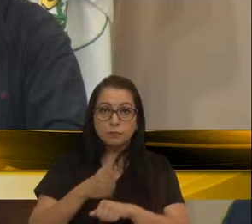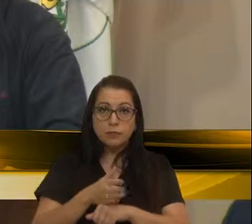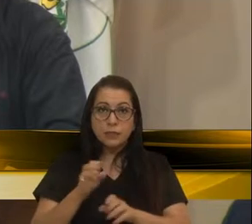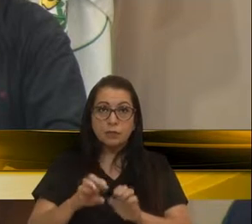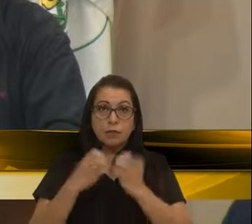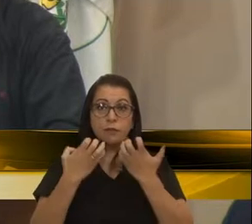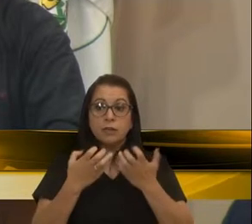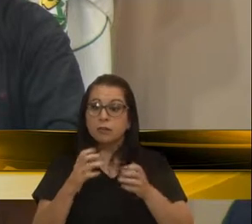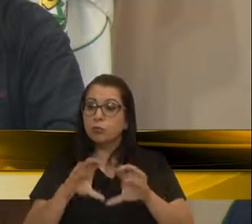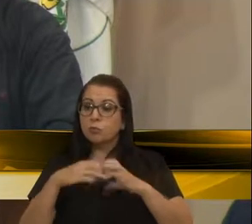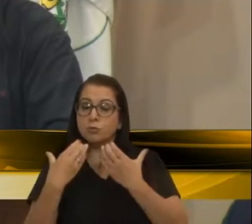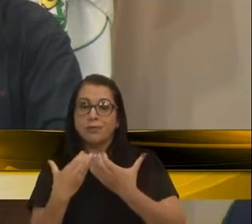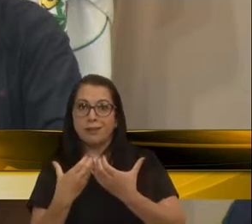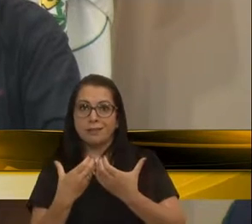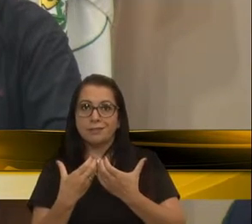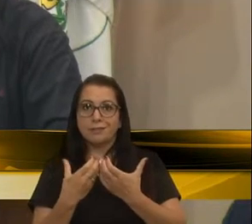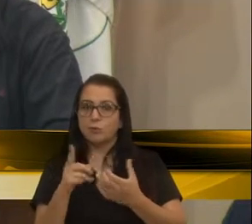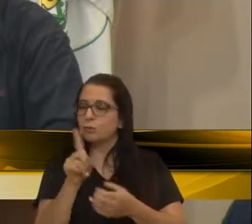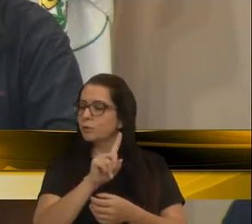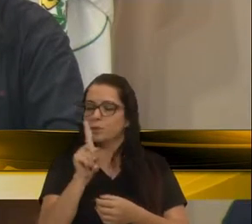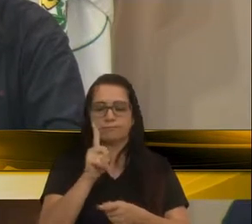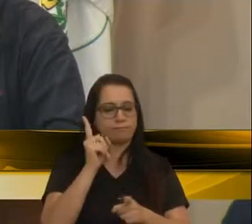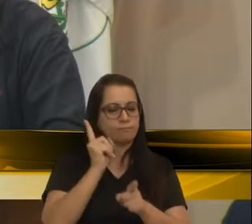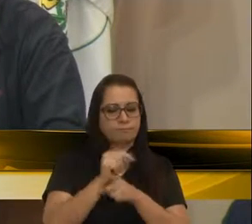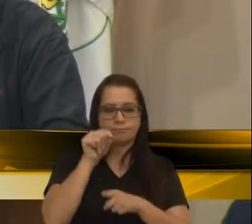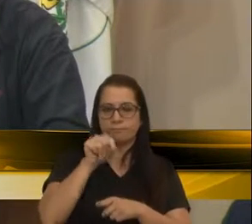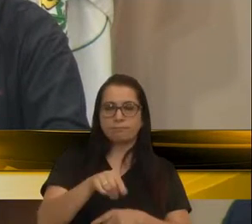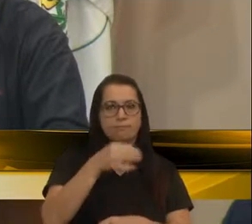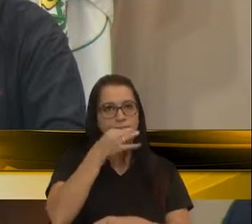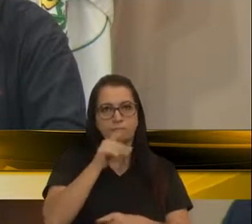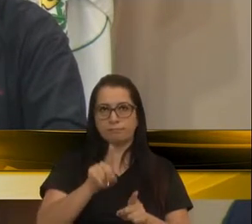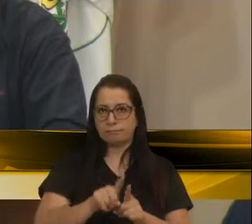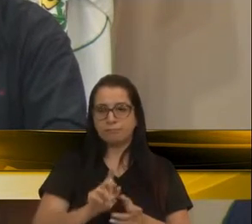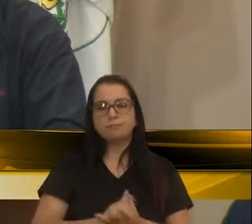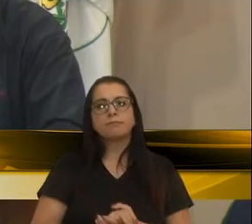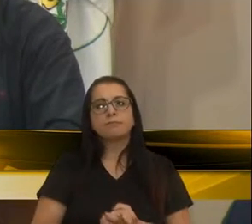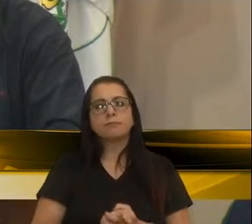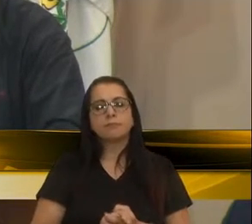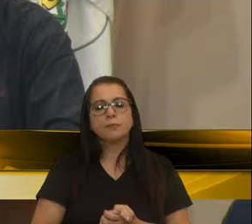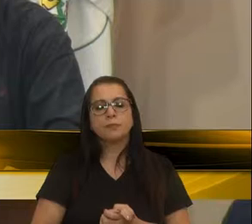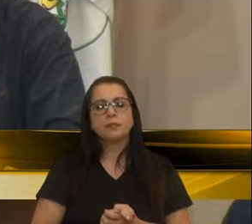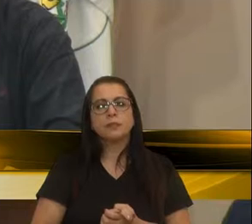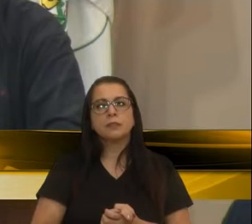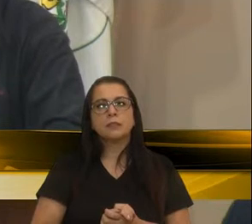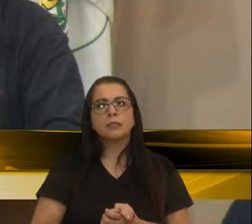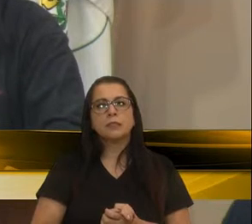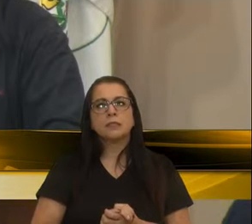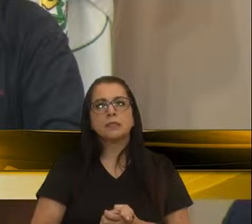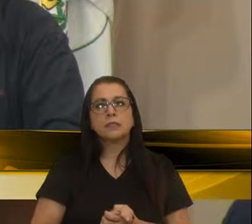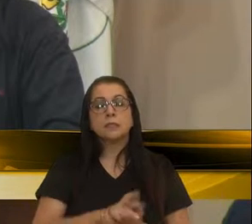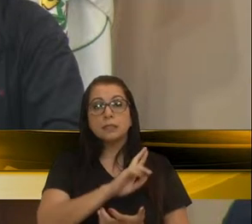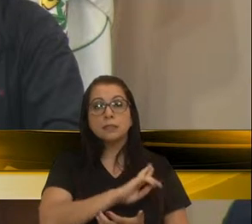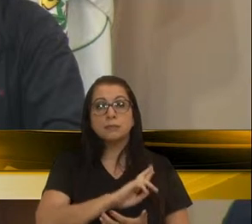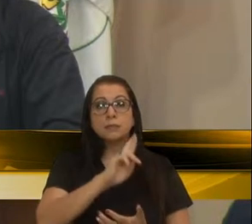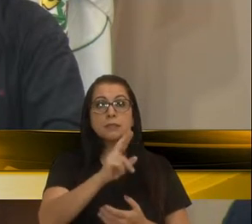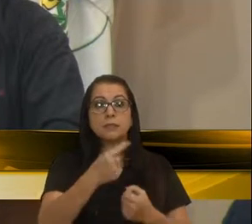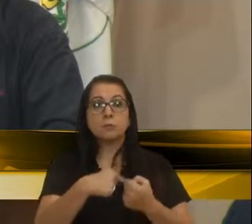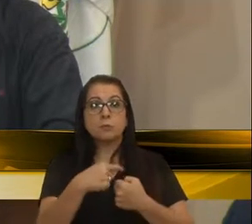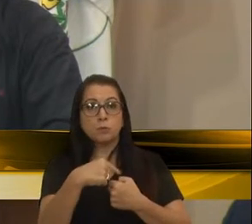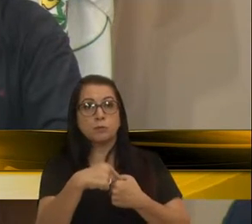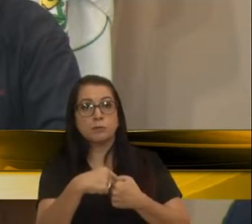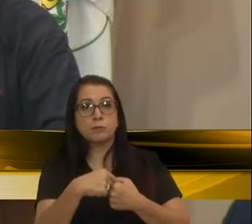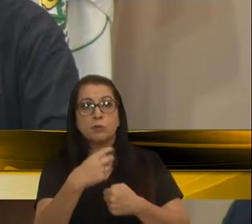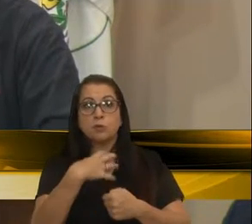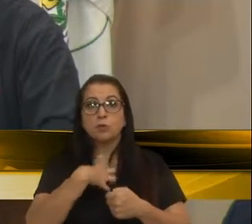eventos da comunidade, o que nós não encontramos em Caxias do Sul. É representar o município